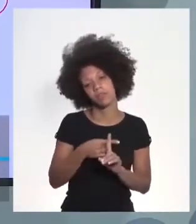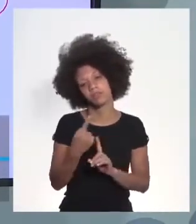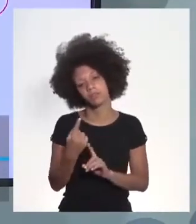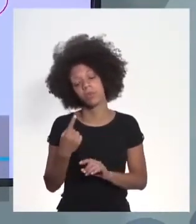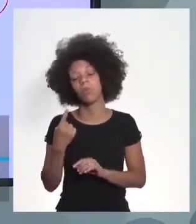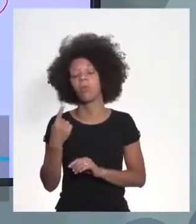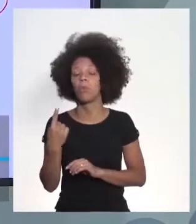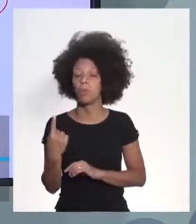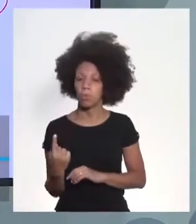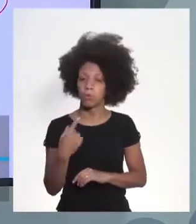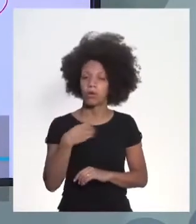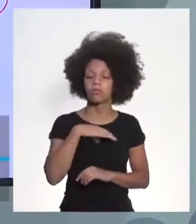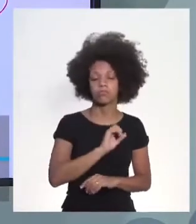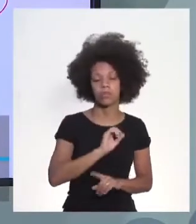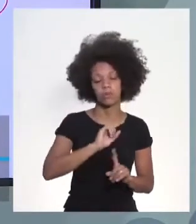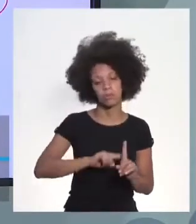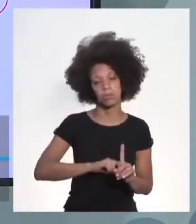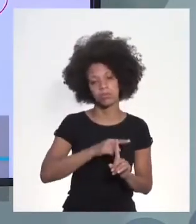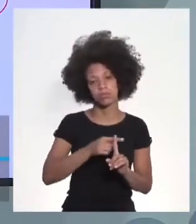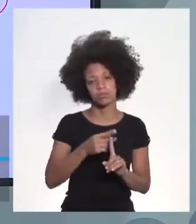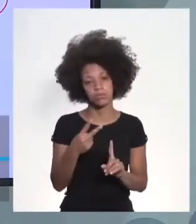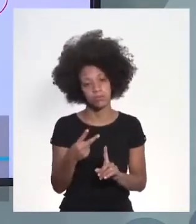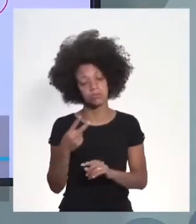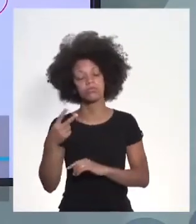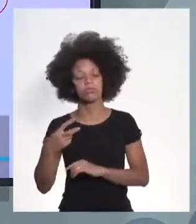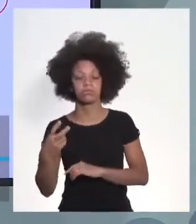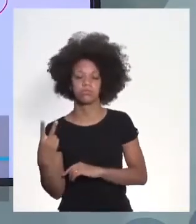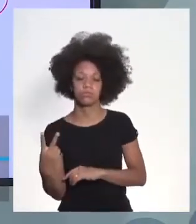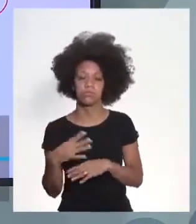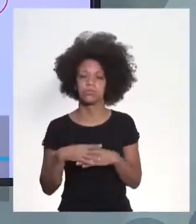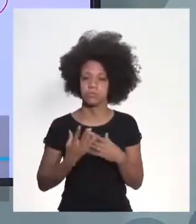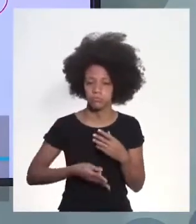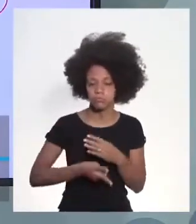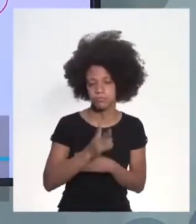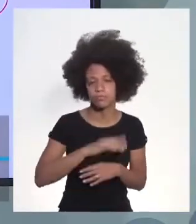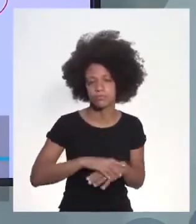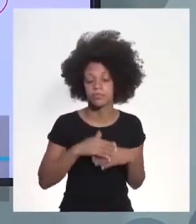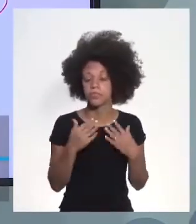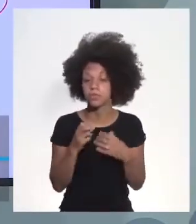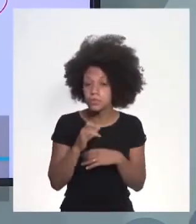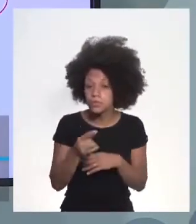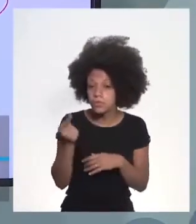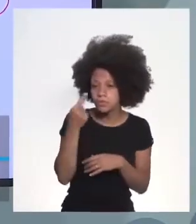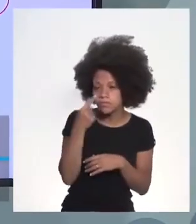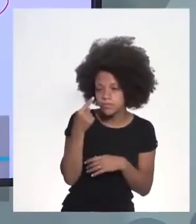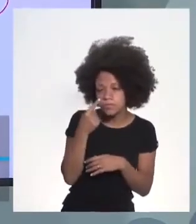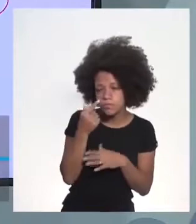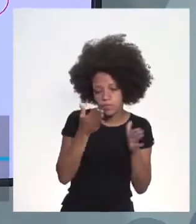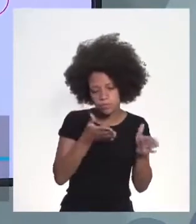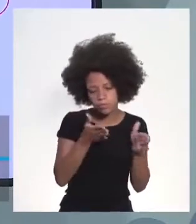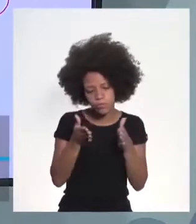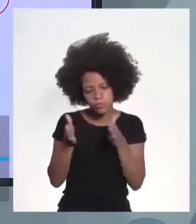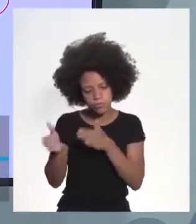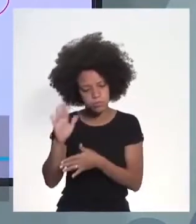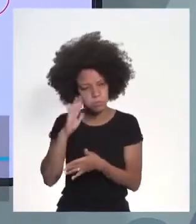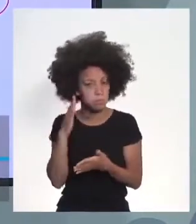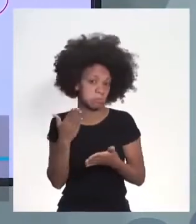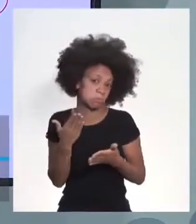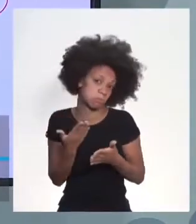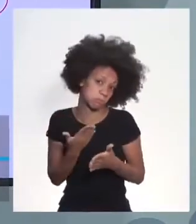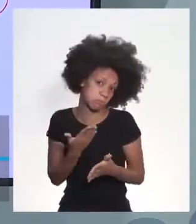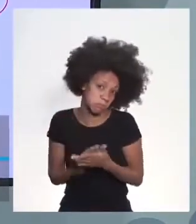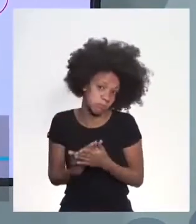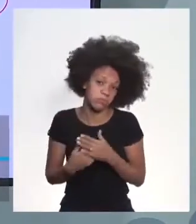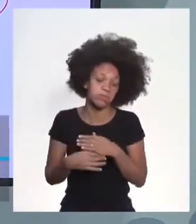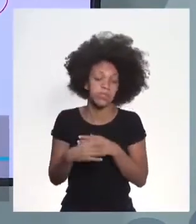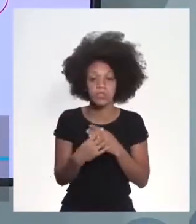e assim sucessivamente né no caso se você pegar a sequência toda bonitinha até aqui acredito eu